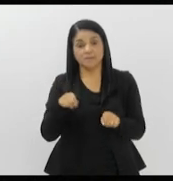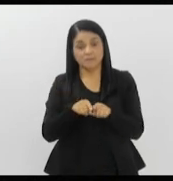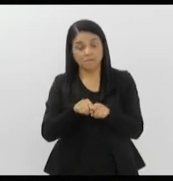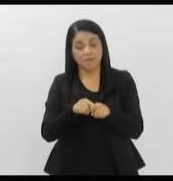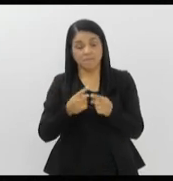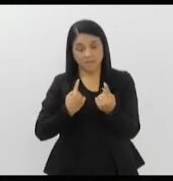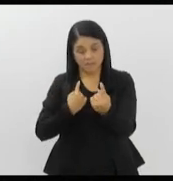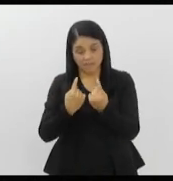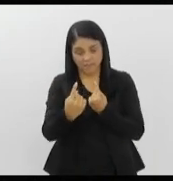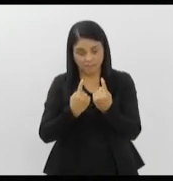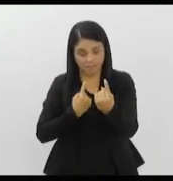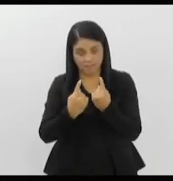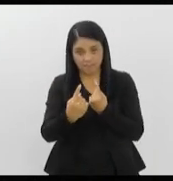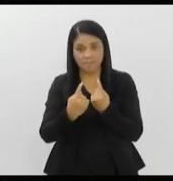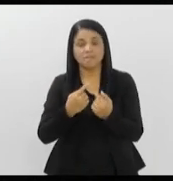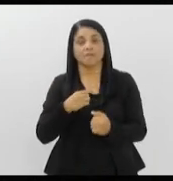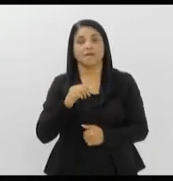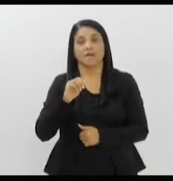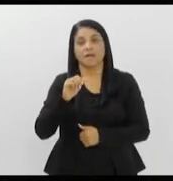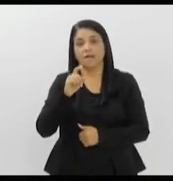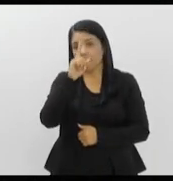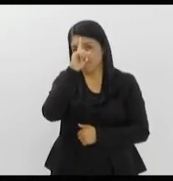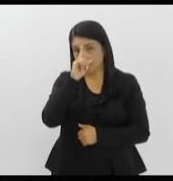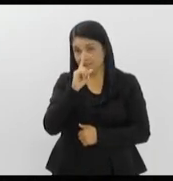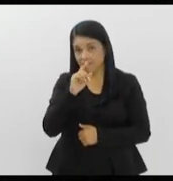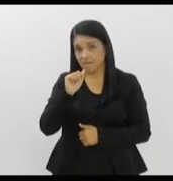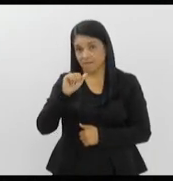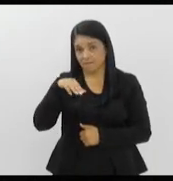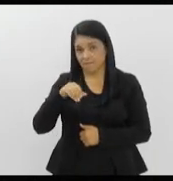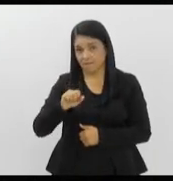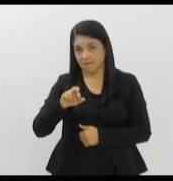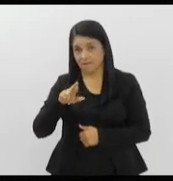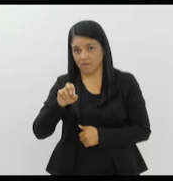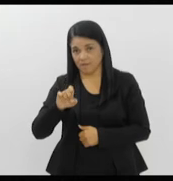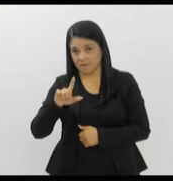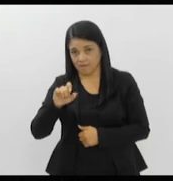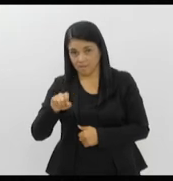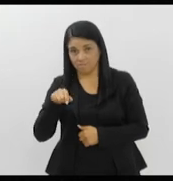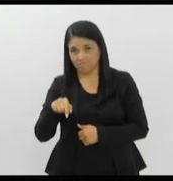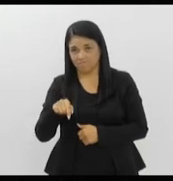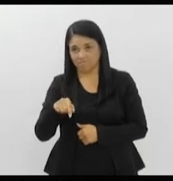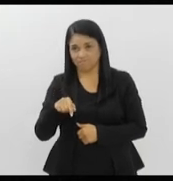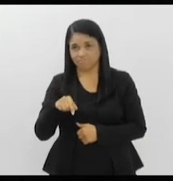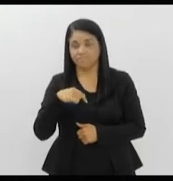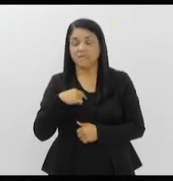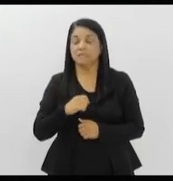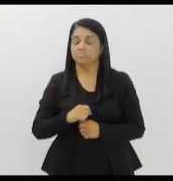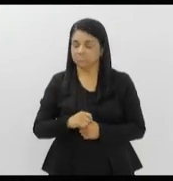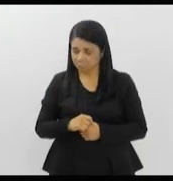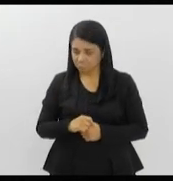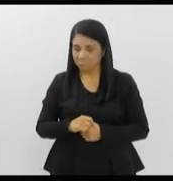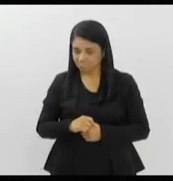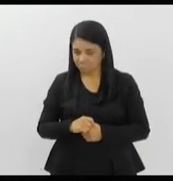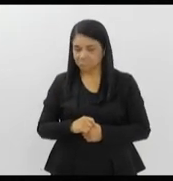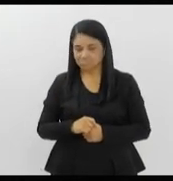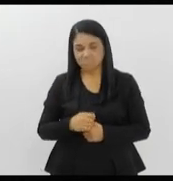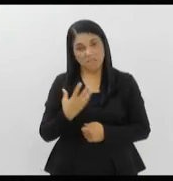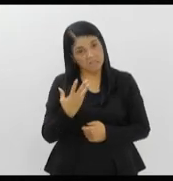amarela. Aí ele deu um sorriso, acenou com a cabeça e acabou a história.